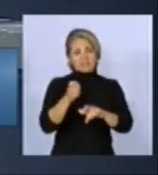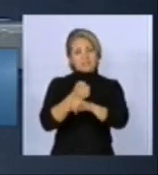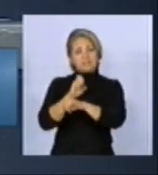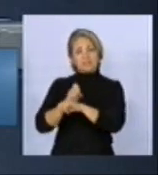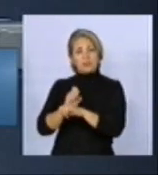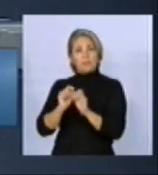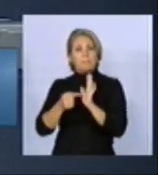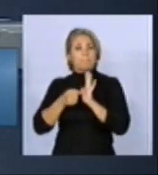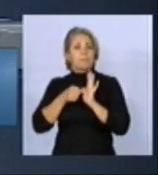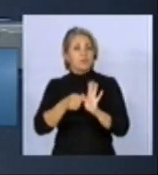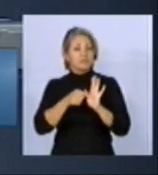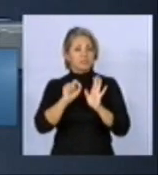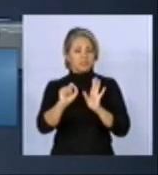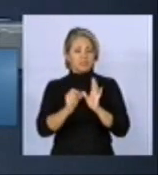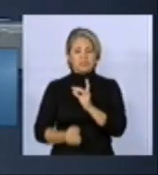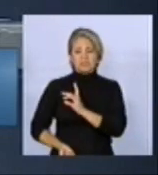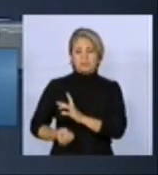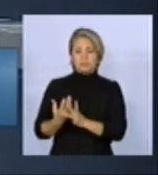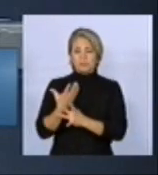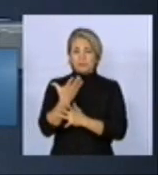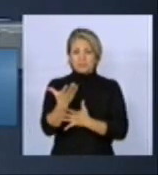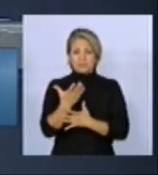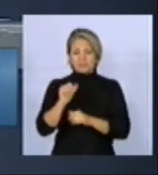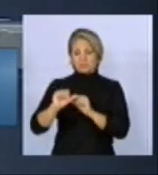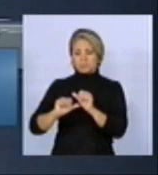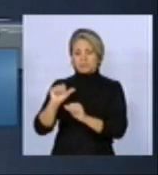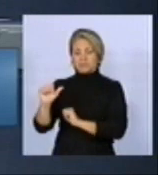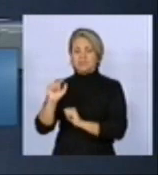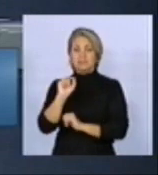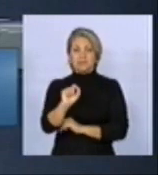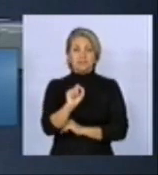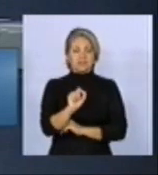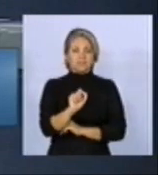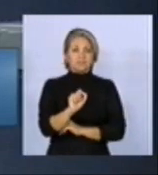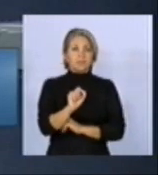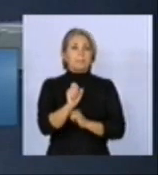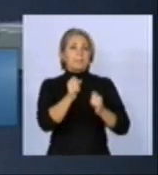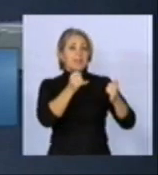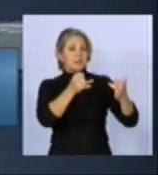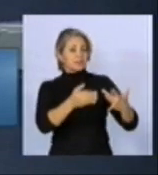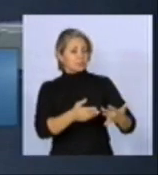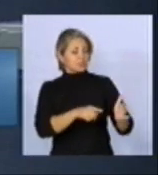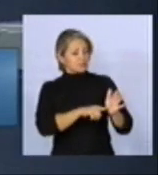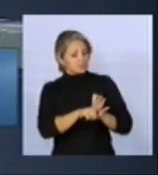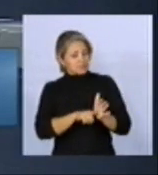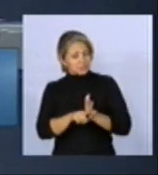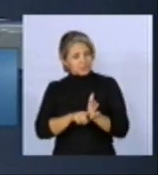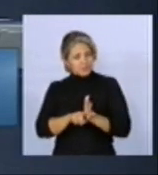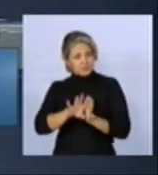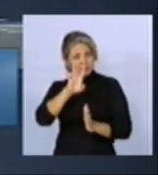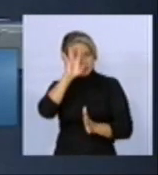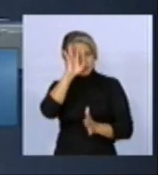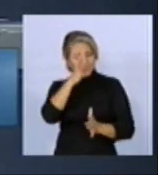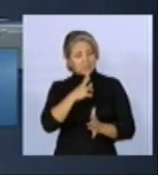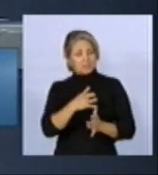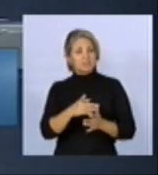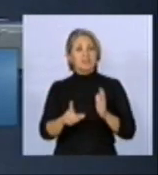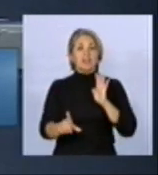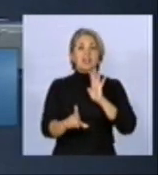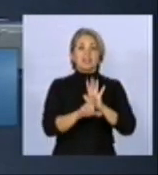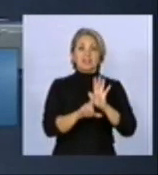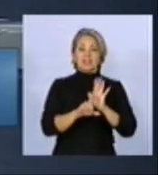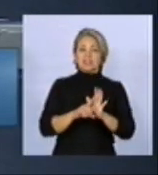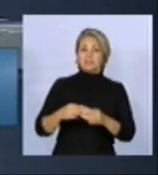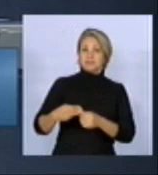demonstrando e tá produzindo essa essa mudança né segundo nossa nossa pesquisa a lei municipal então que proíbe o uso do